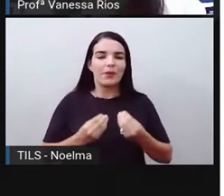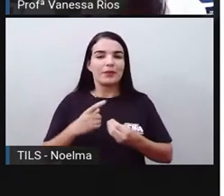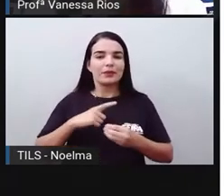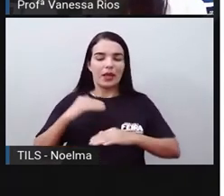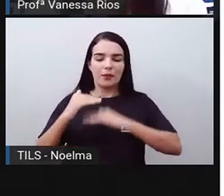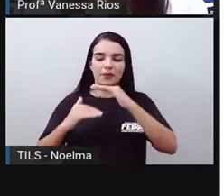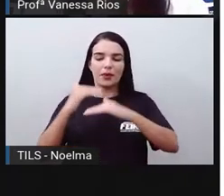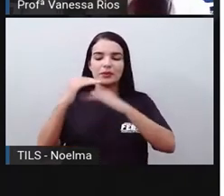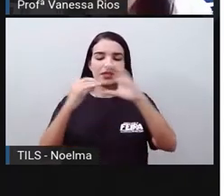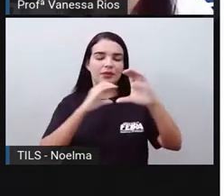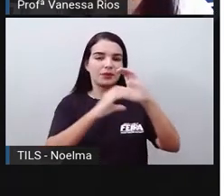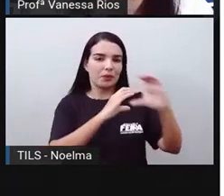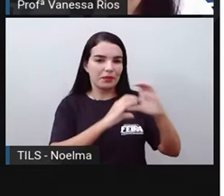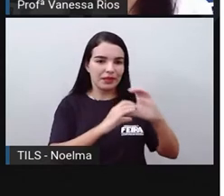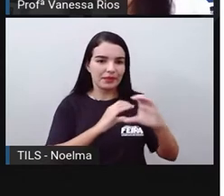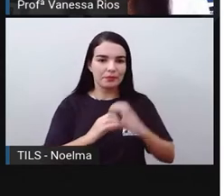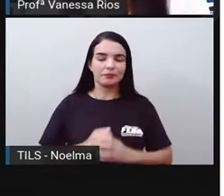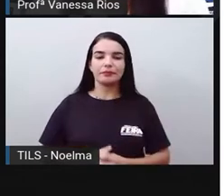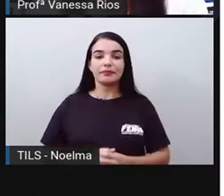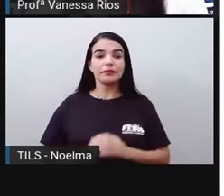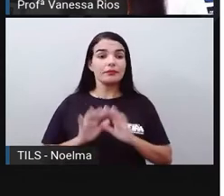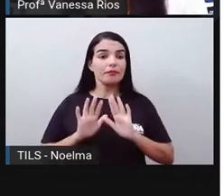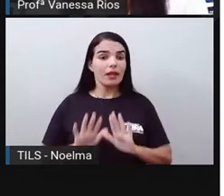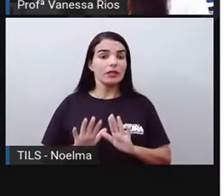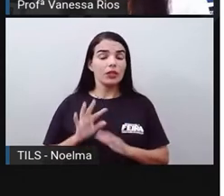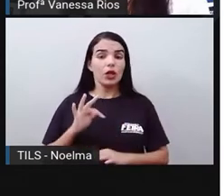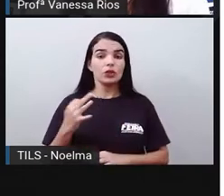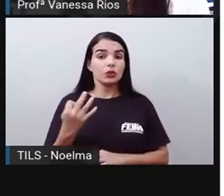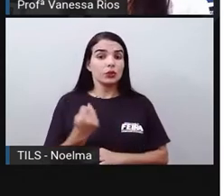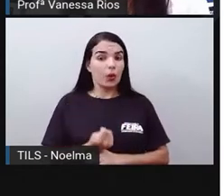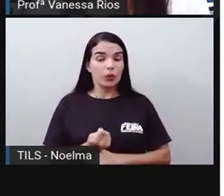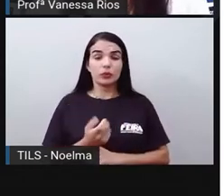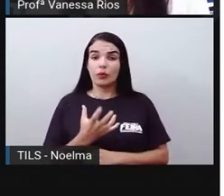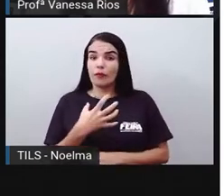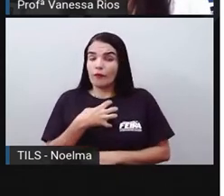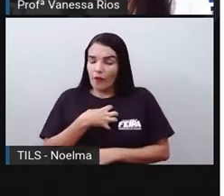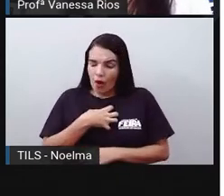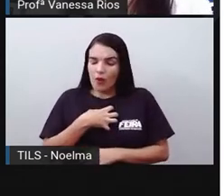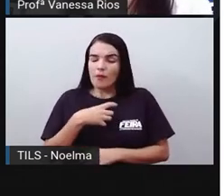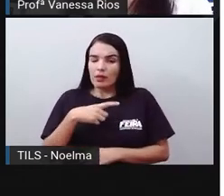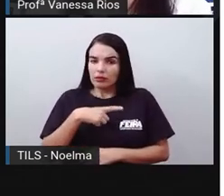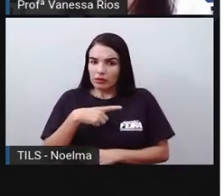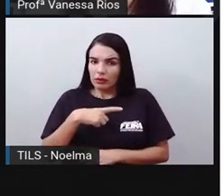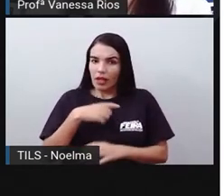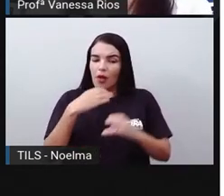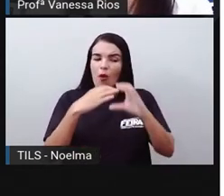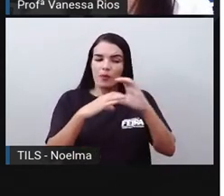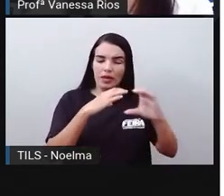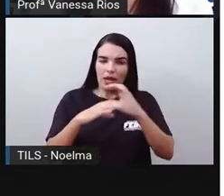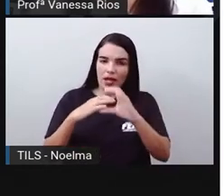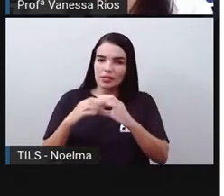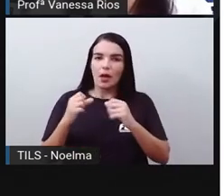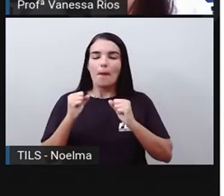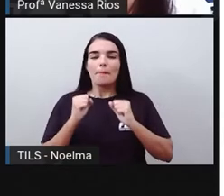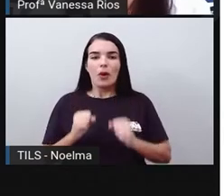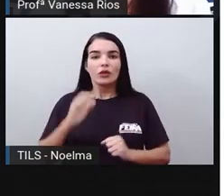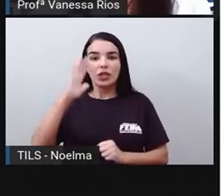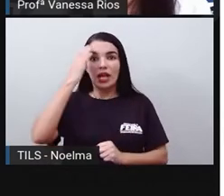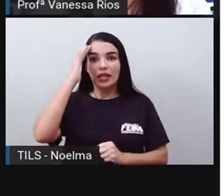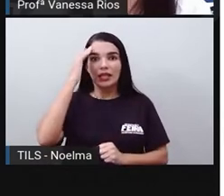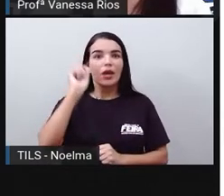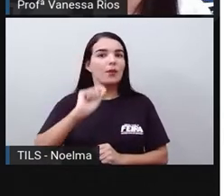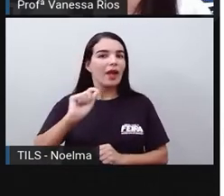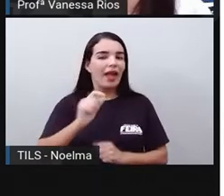processo de comunicação. Mas toda forma de manifestar a comunicação a gente pode entender